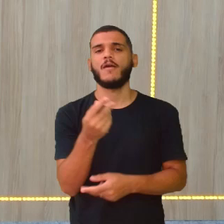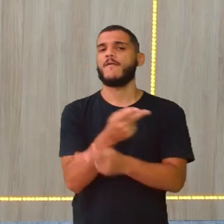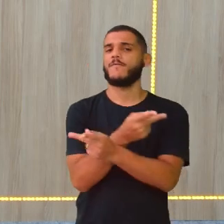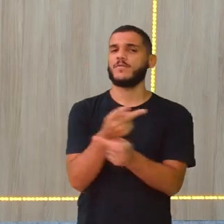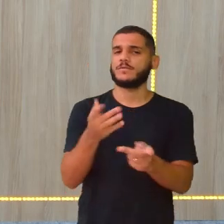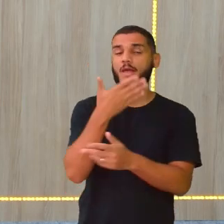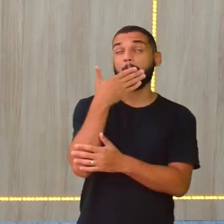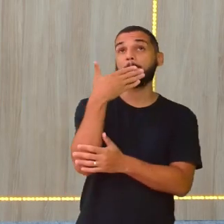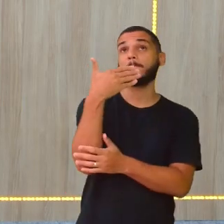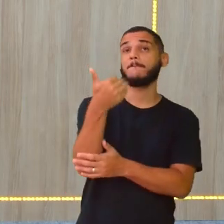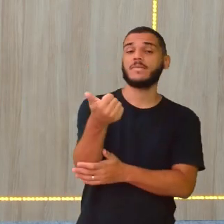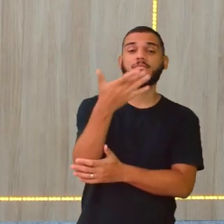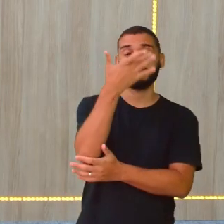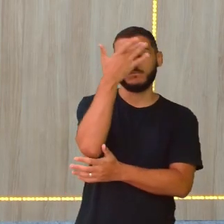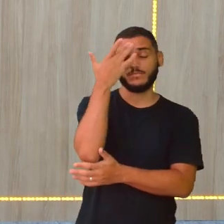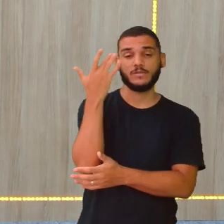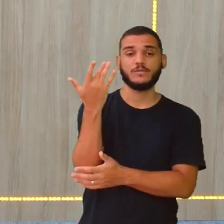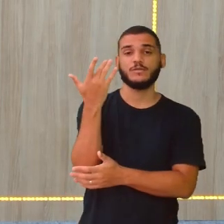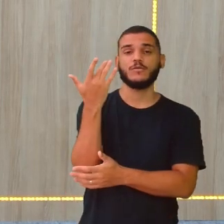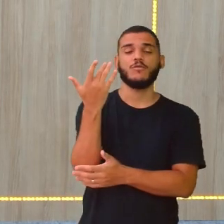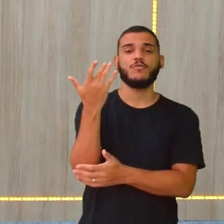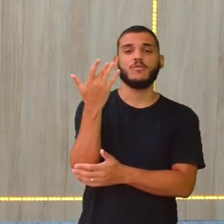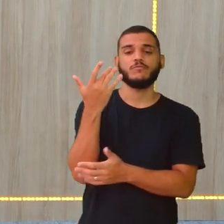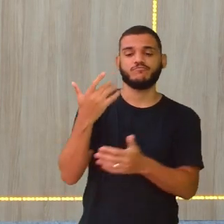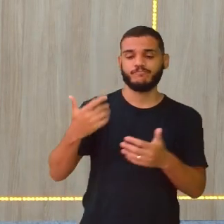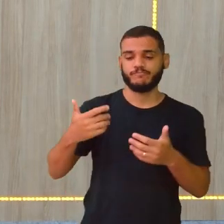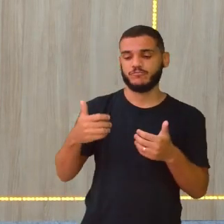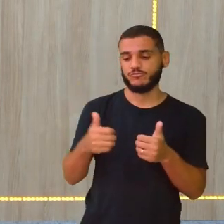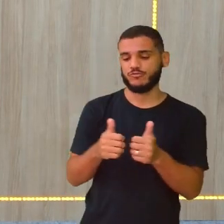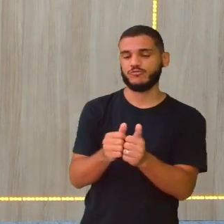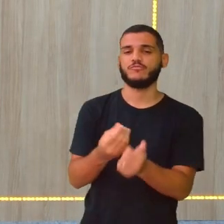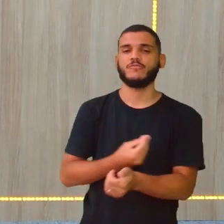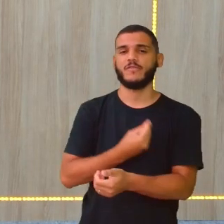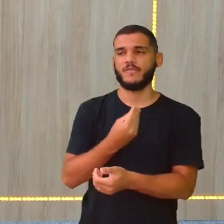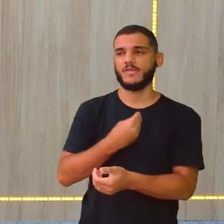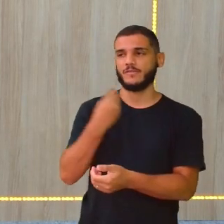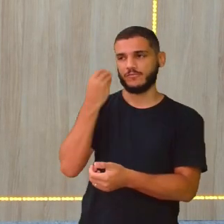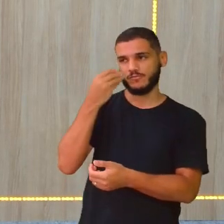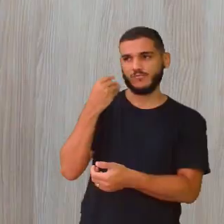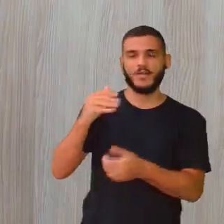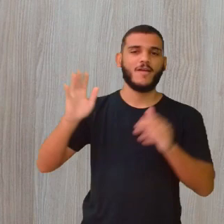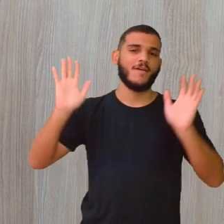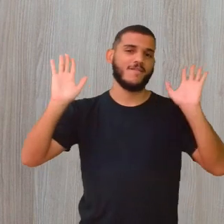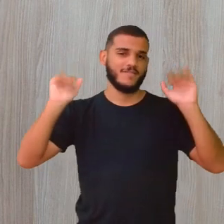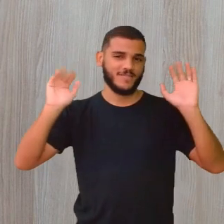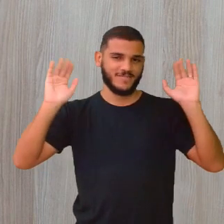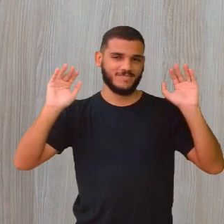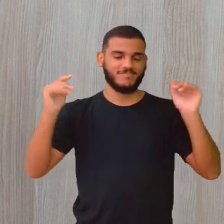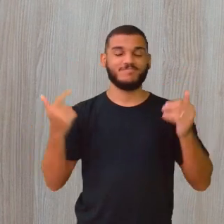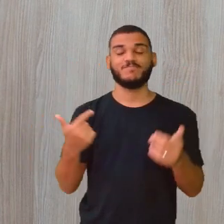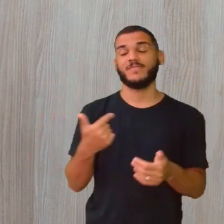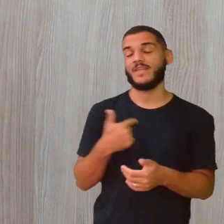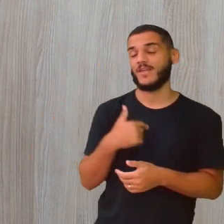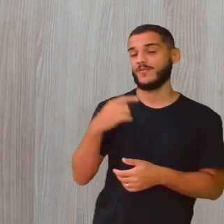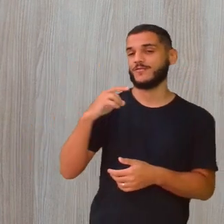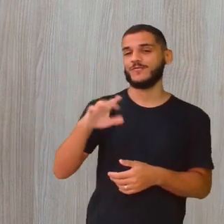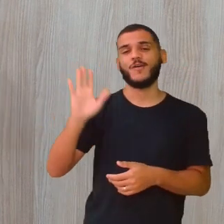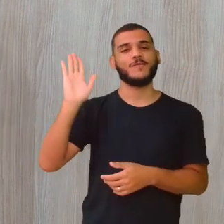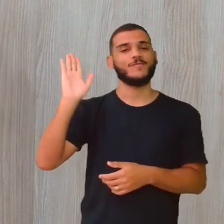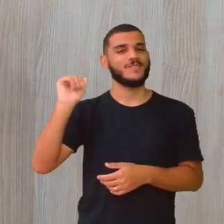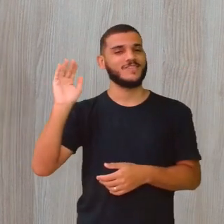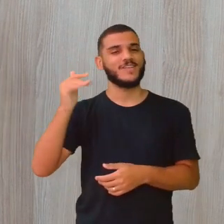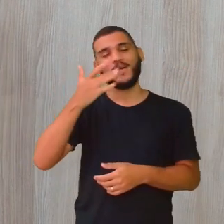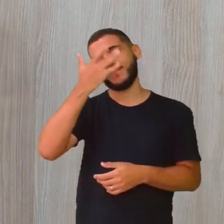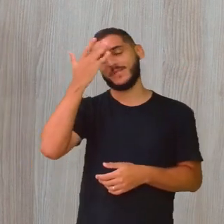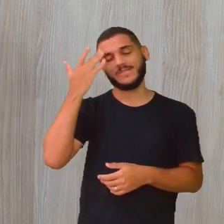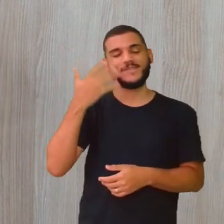melhor pessoa para aqueles que estão ao seu redor. Professora Camille, vamos embora. Vamos embora. Eu só vou me despedir.